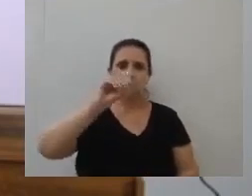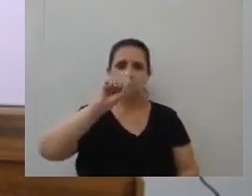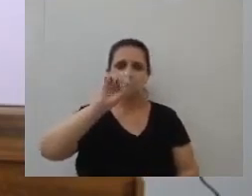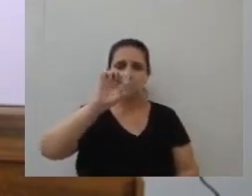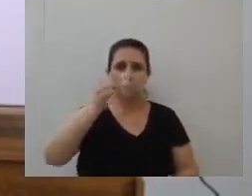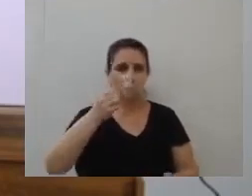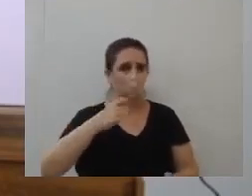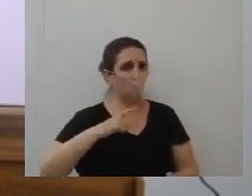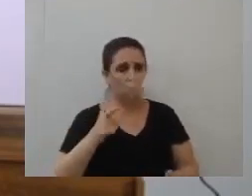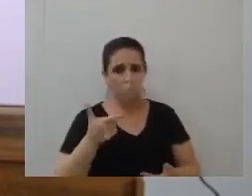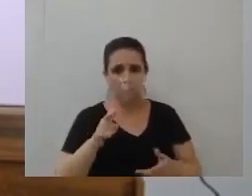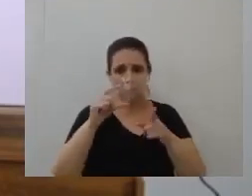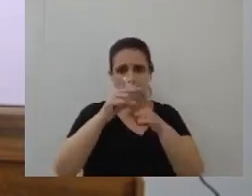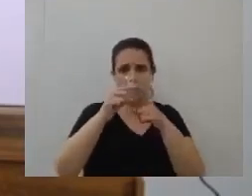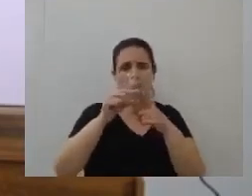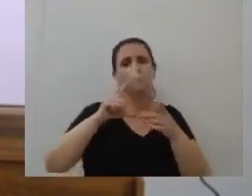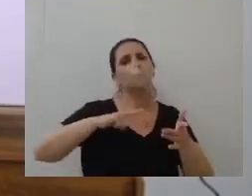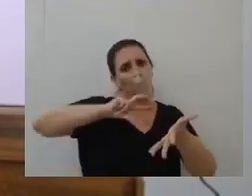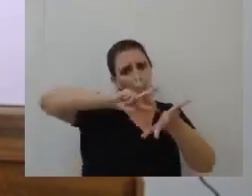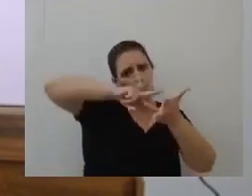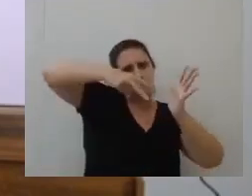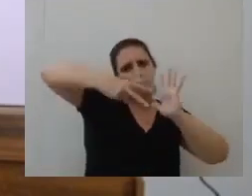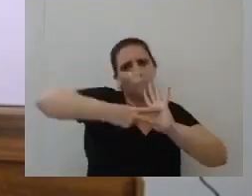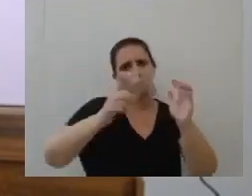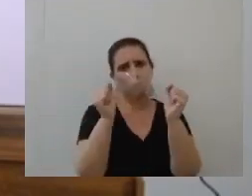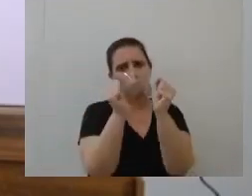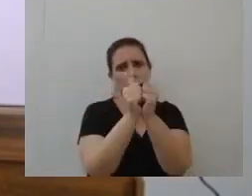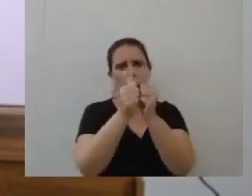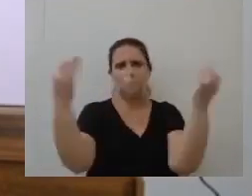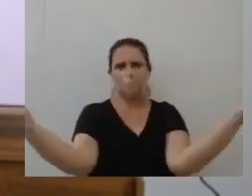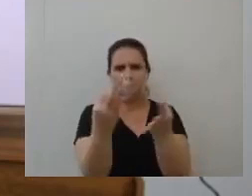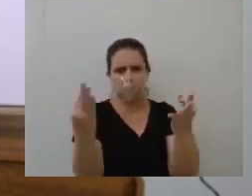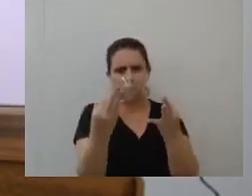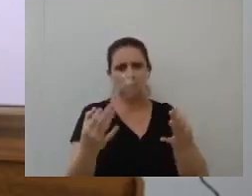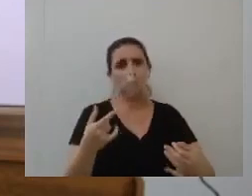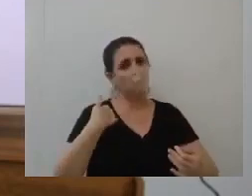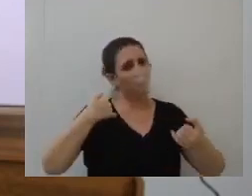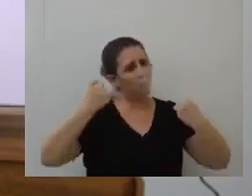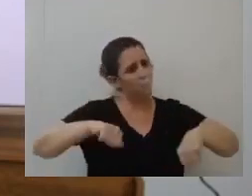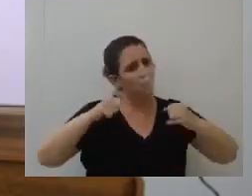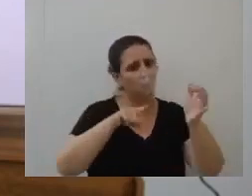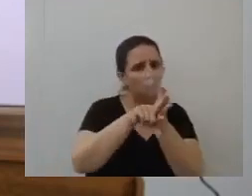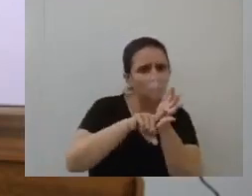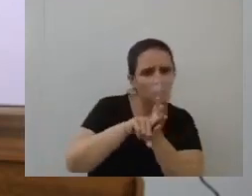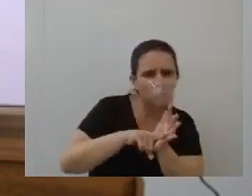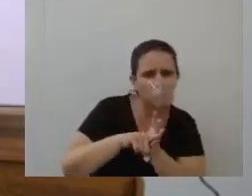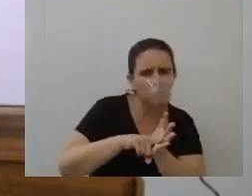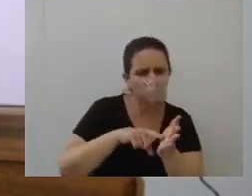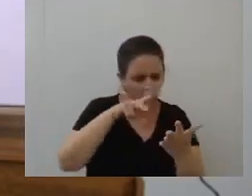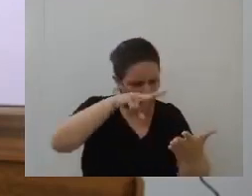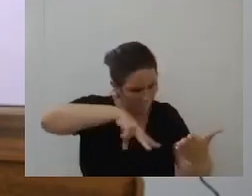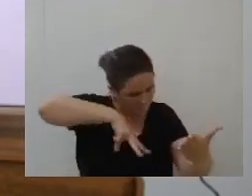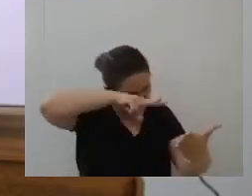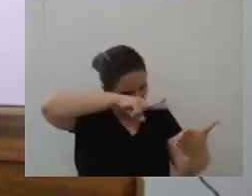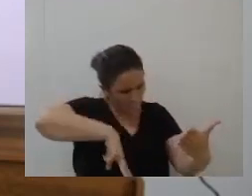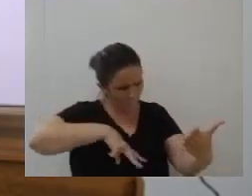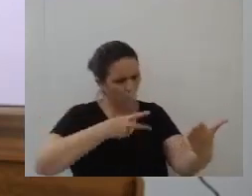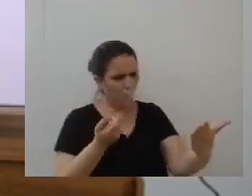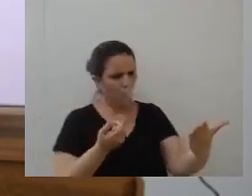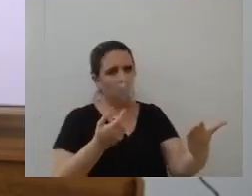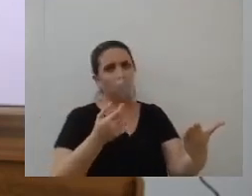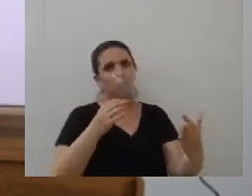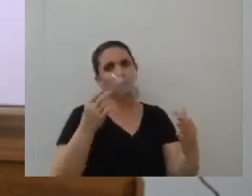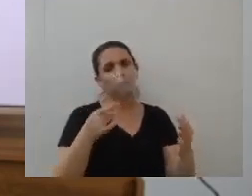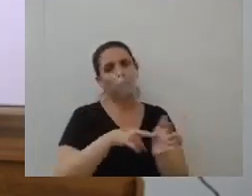têm palavra, mas geram sentido, essa junção é perfeita. Você tem que analisar as duas quando vai responder a